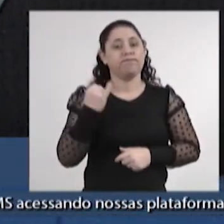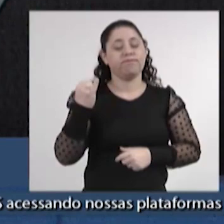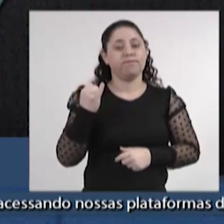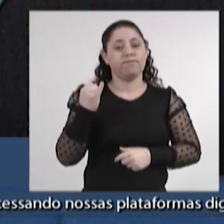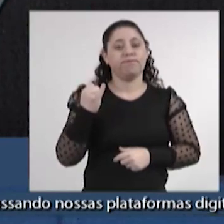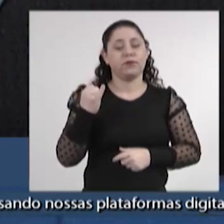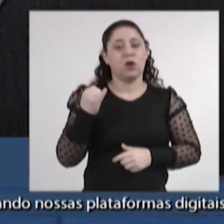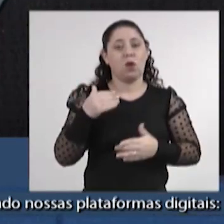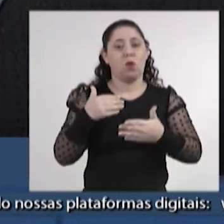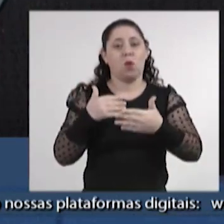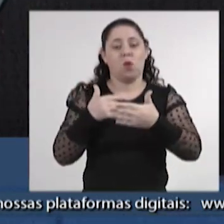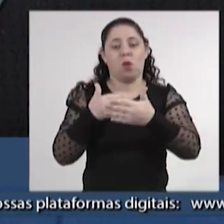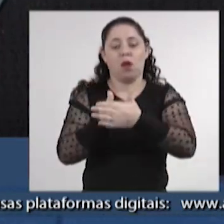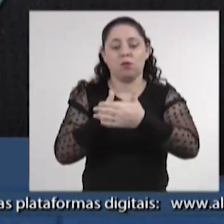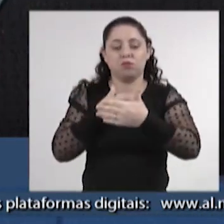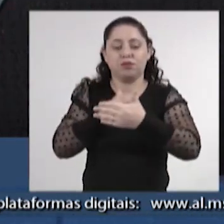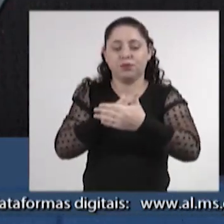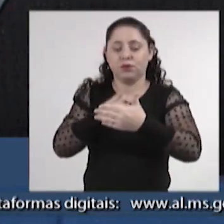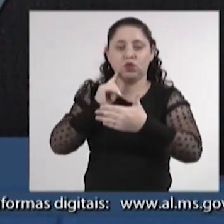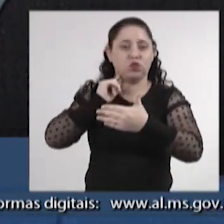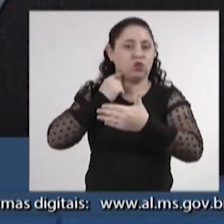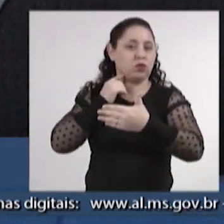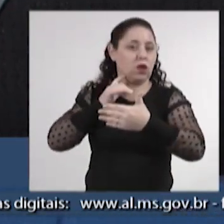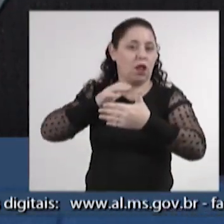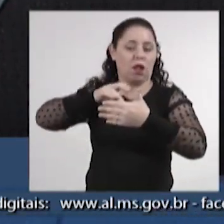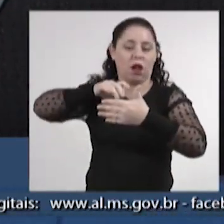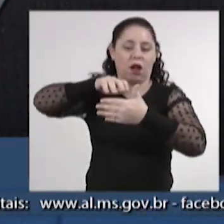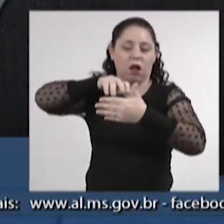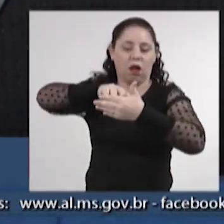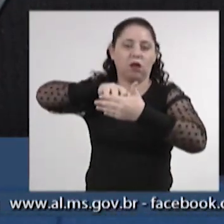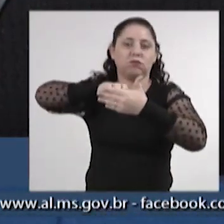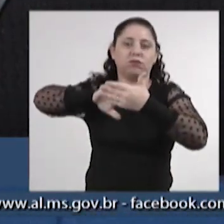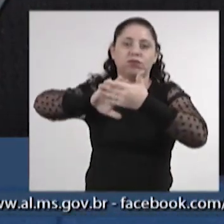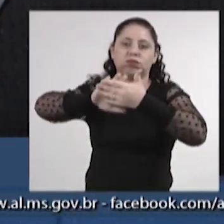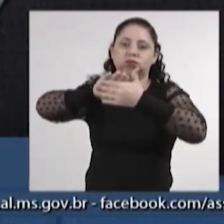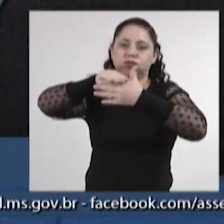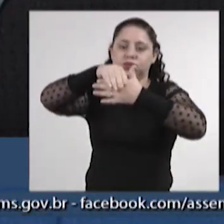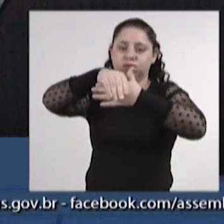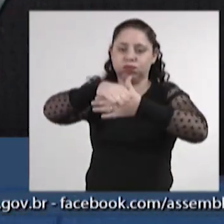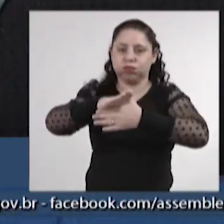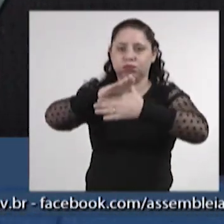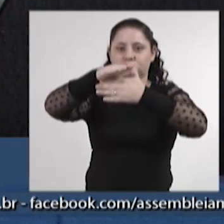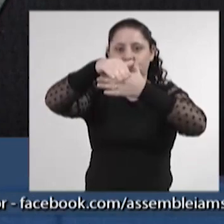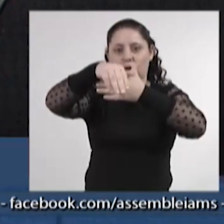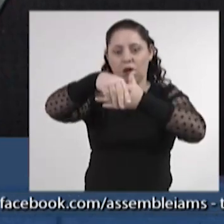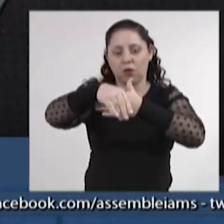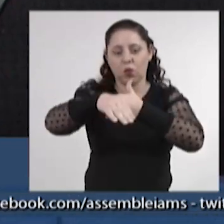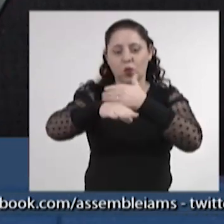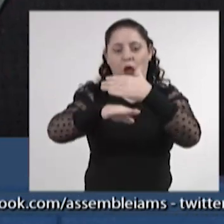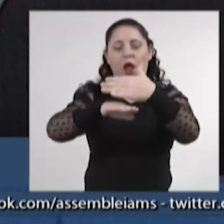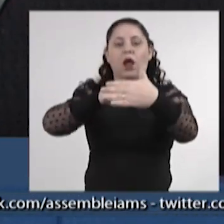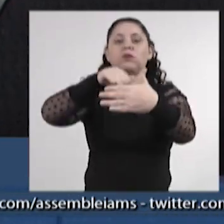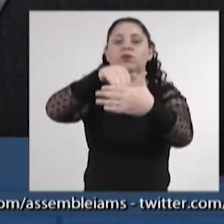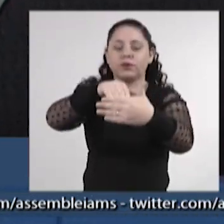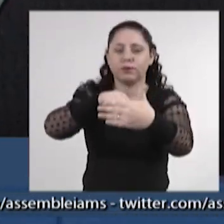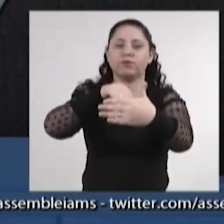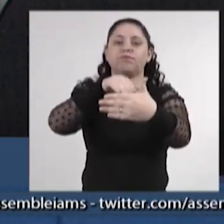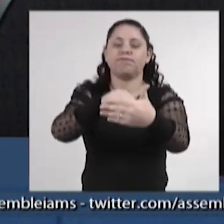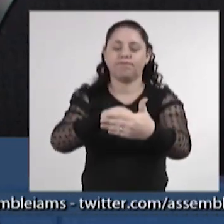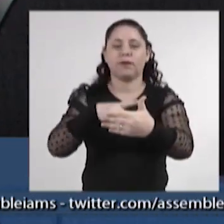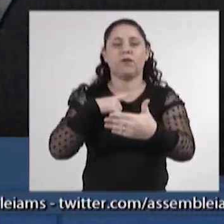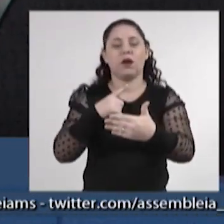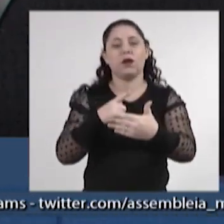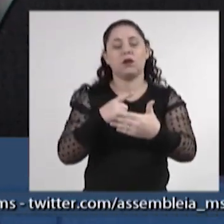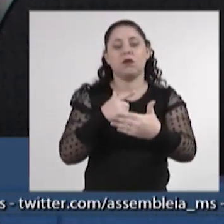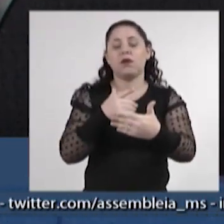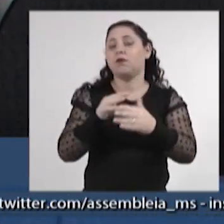importância dessas retenções são muito grandes. Só que nós sabemos que, ao longo do tempo, essas barragens vão perder vida útil muito mais do que nós. Porque, para você ter